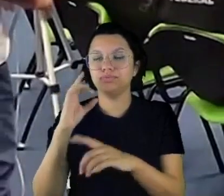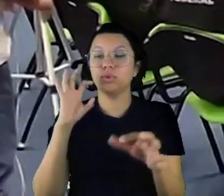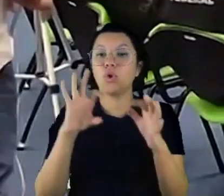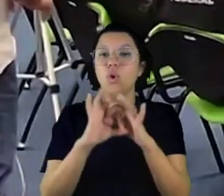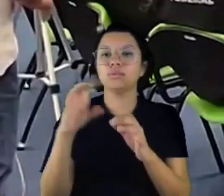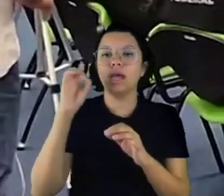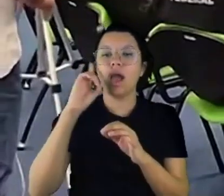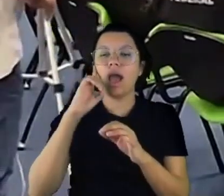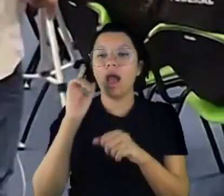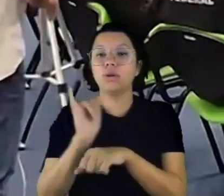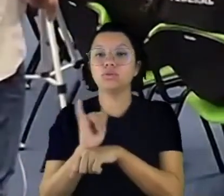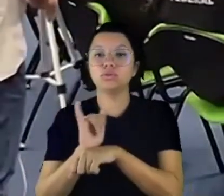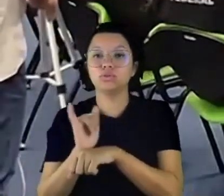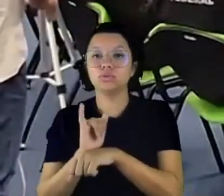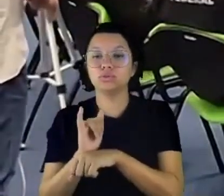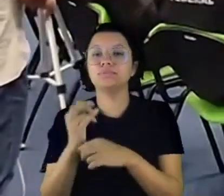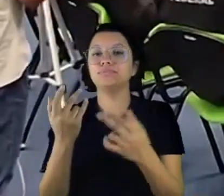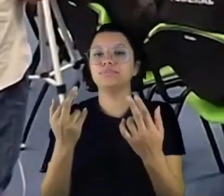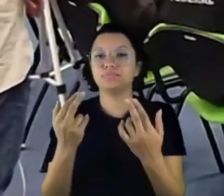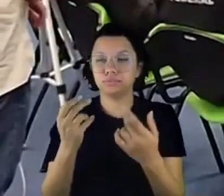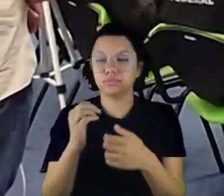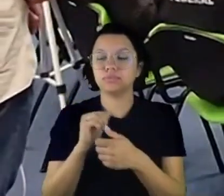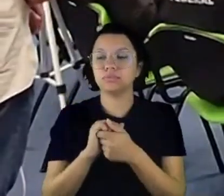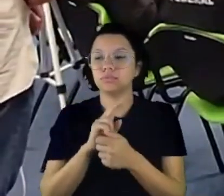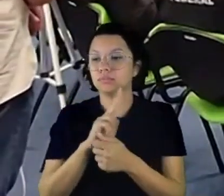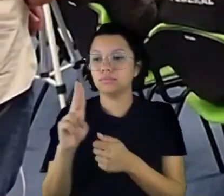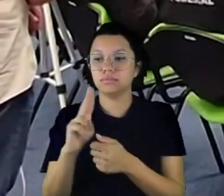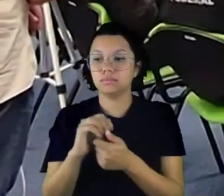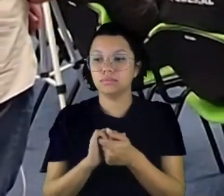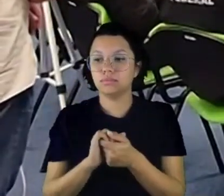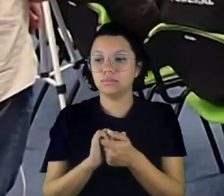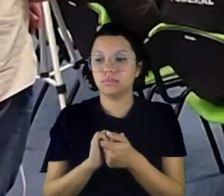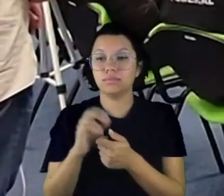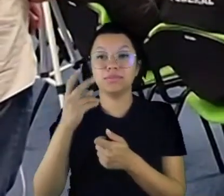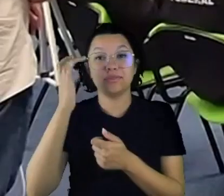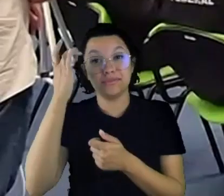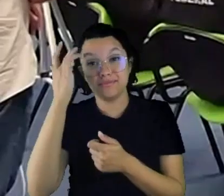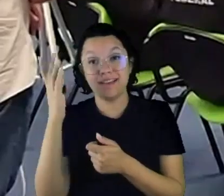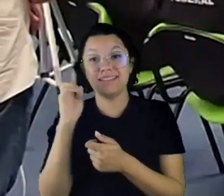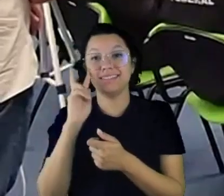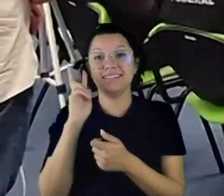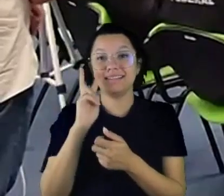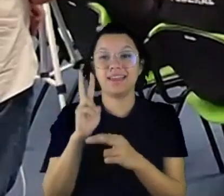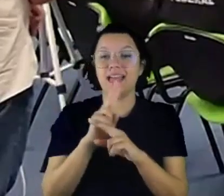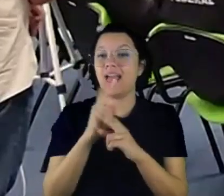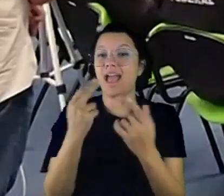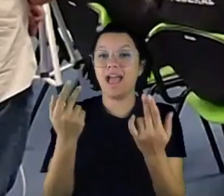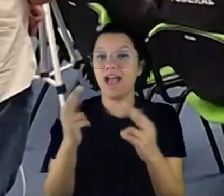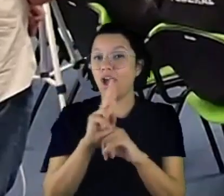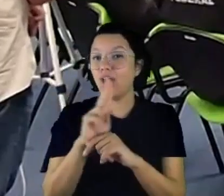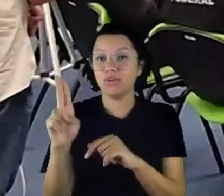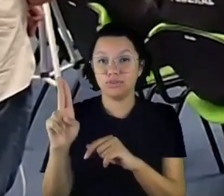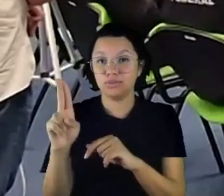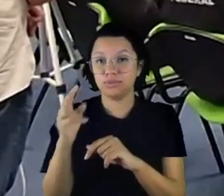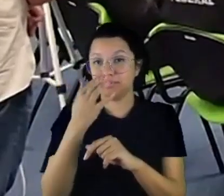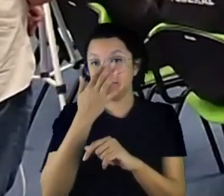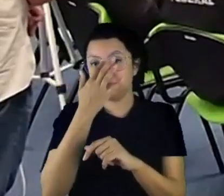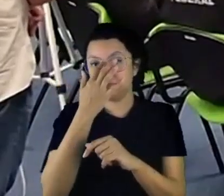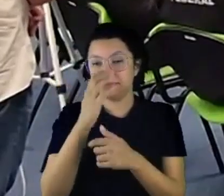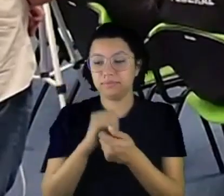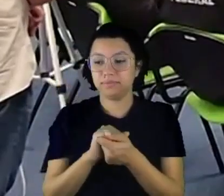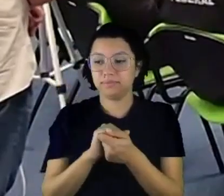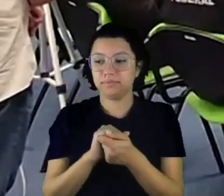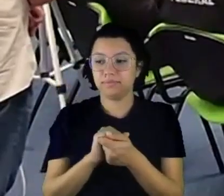YouTube, Luziane.cuidando de idosos. Fácil de lembrar. Fácil, é o mesmo login. Tá Tá ótimo.